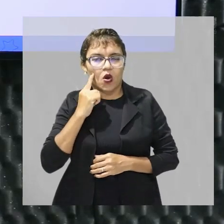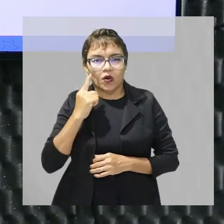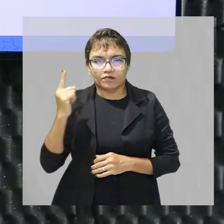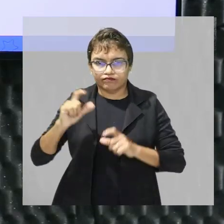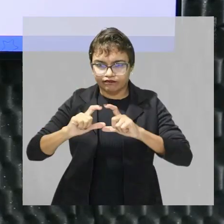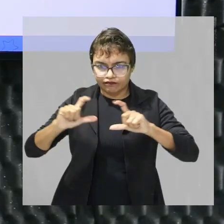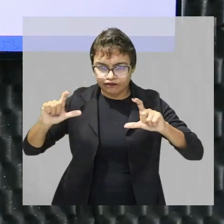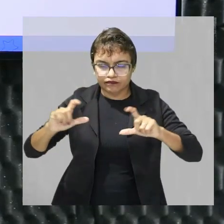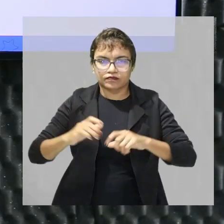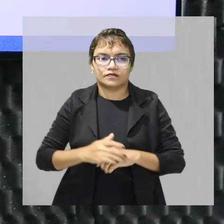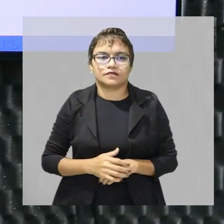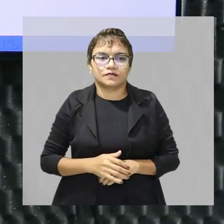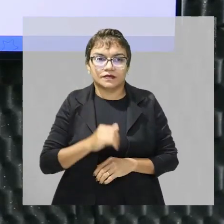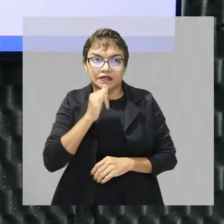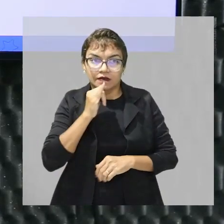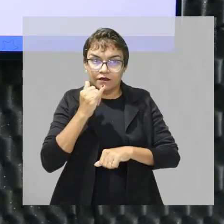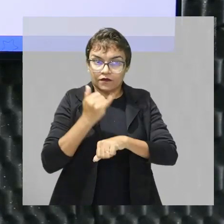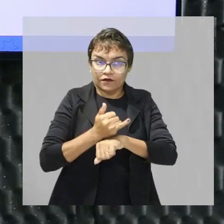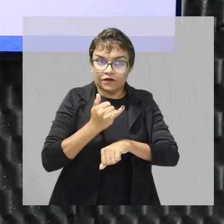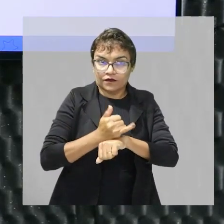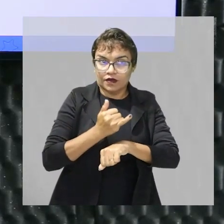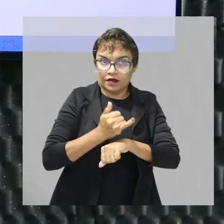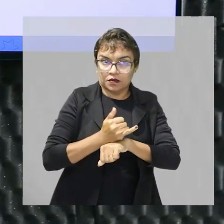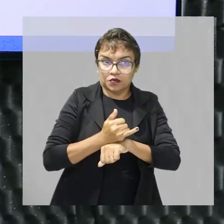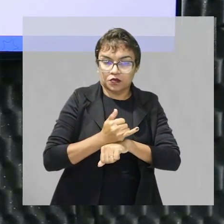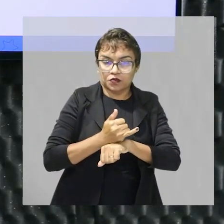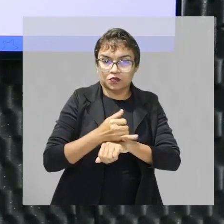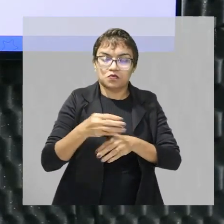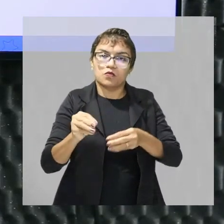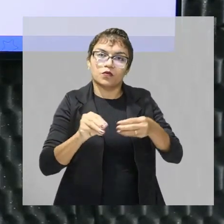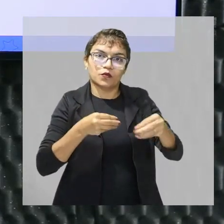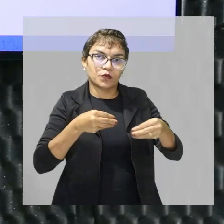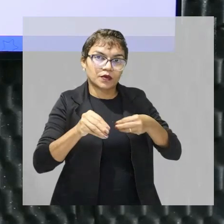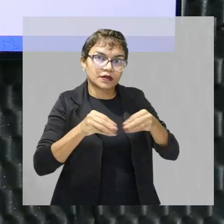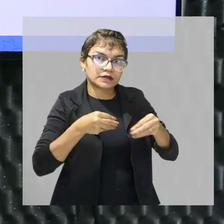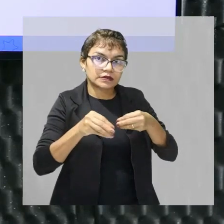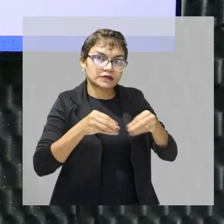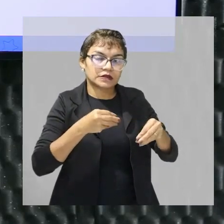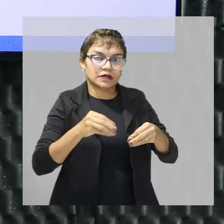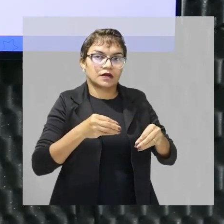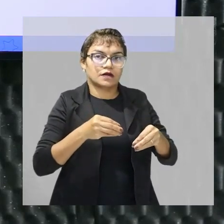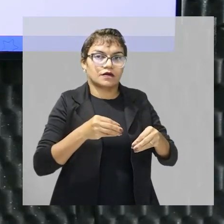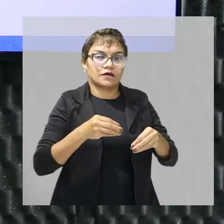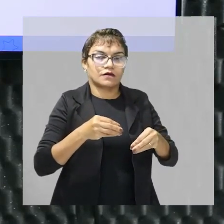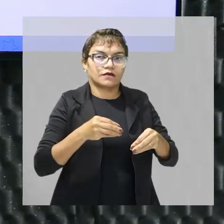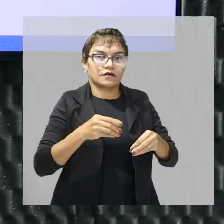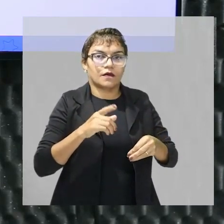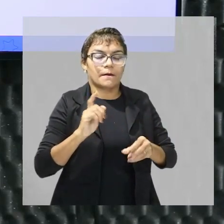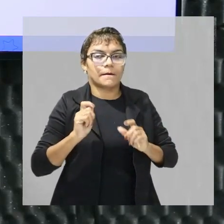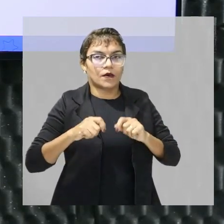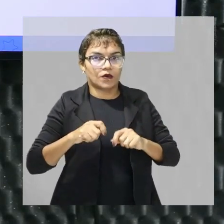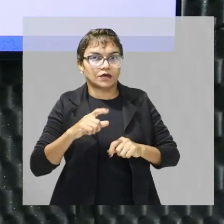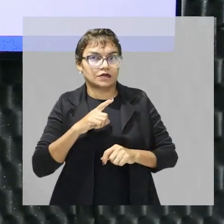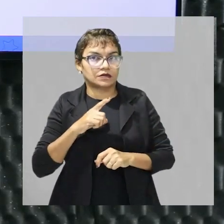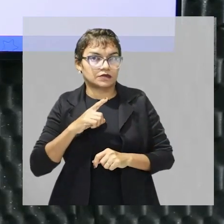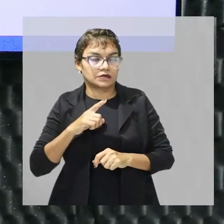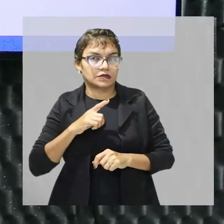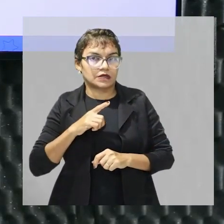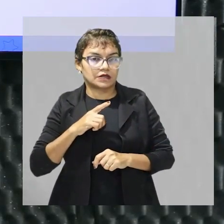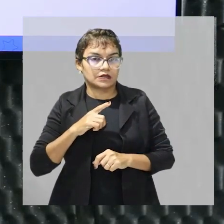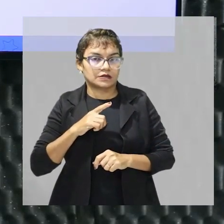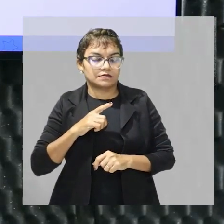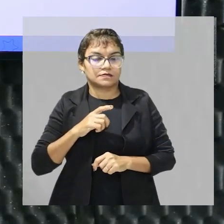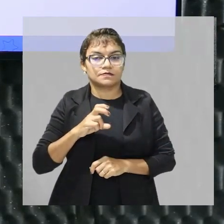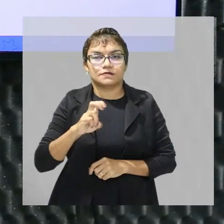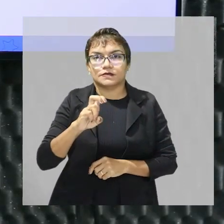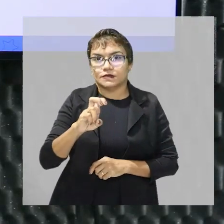Quanto de ferro maleável em gramas pode ser obtido no tratamento de 0,5 kg, né, 500